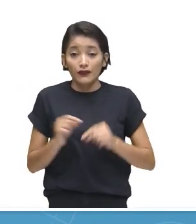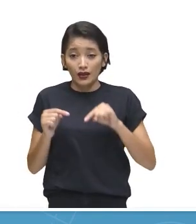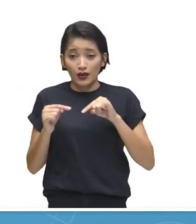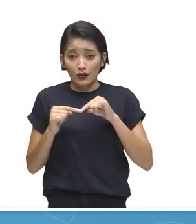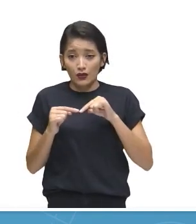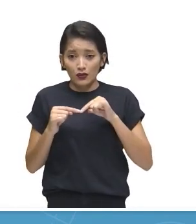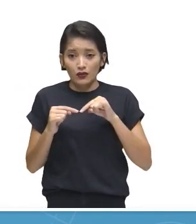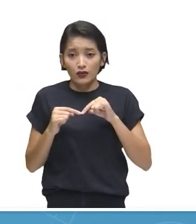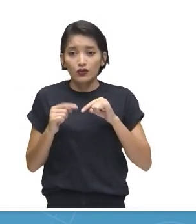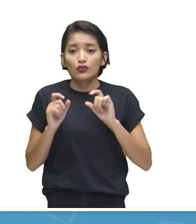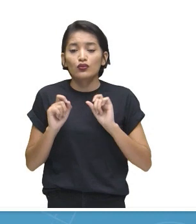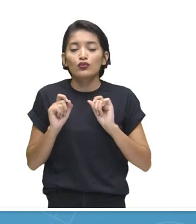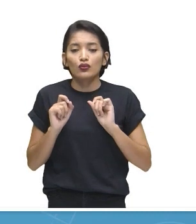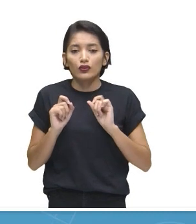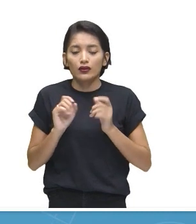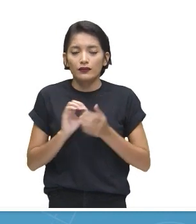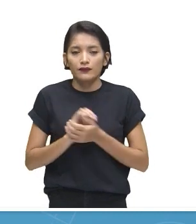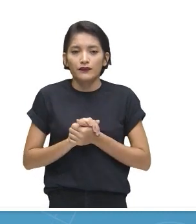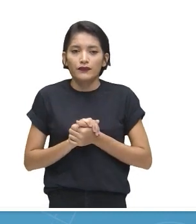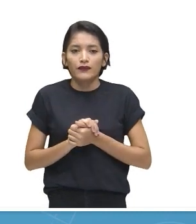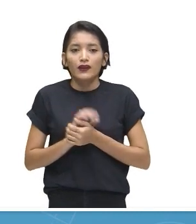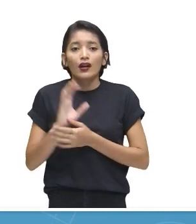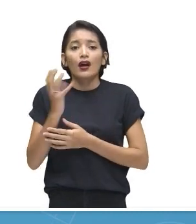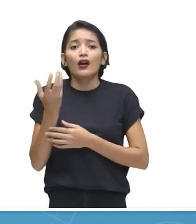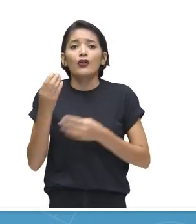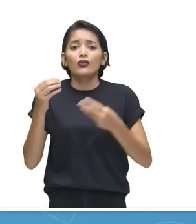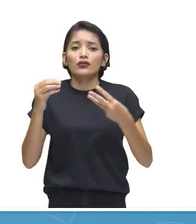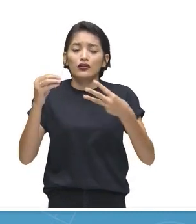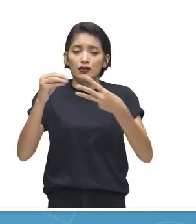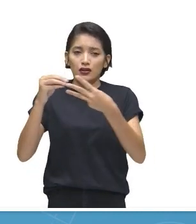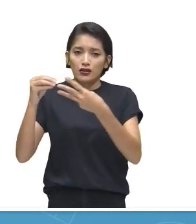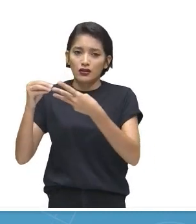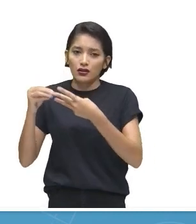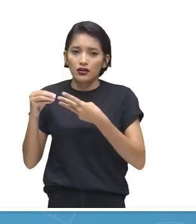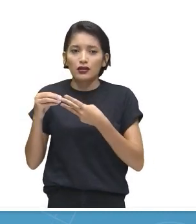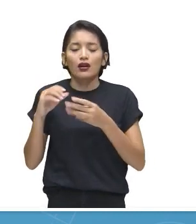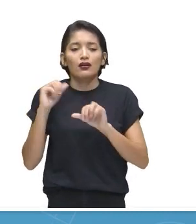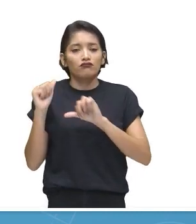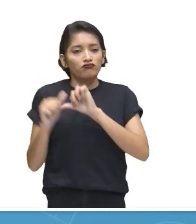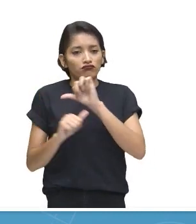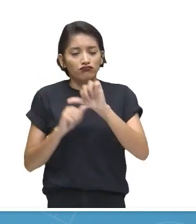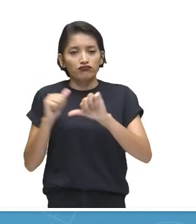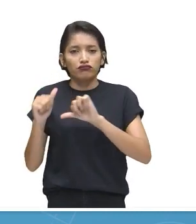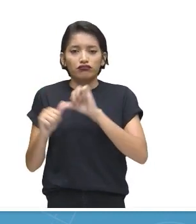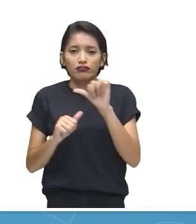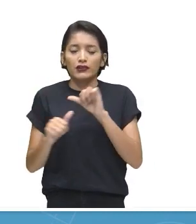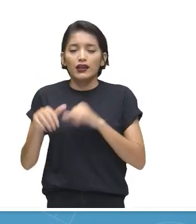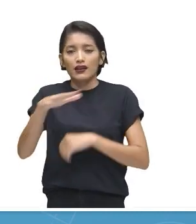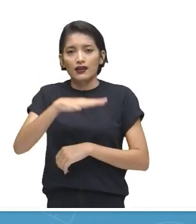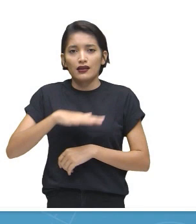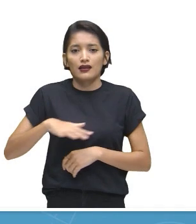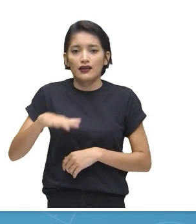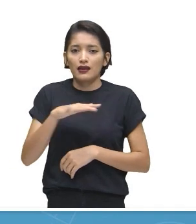unhas são resultado de células queratinizadas, né, que vão se localizando aí nessa região dos dedos. E elas